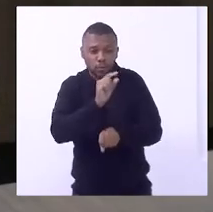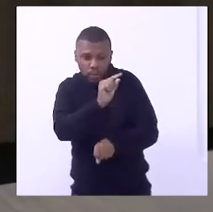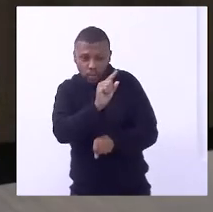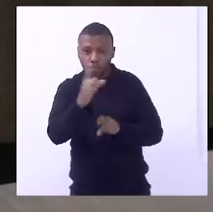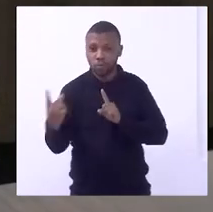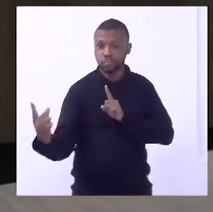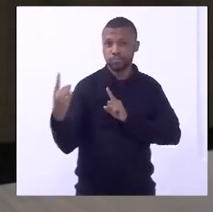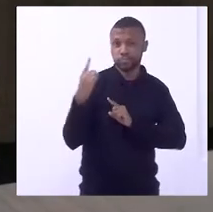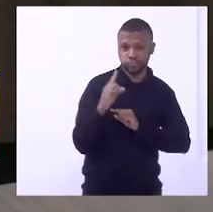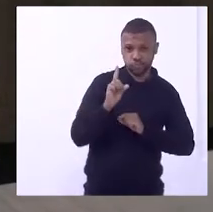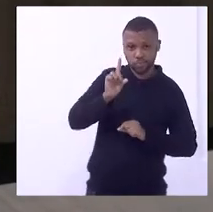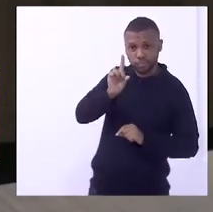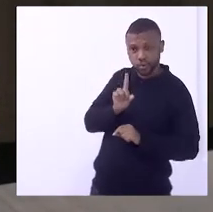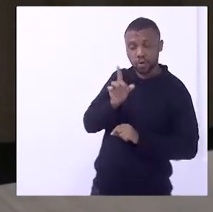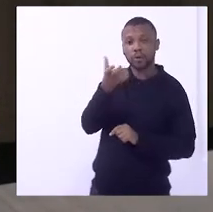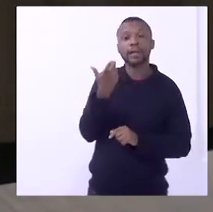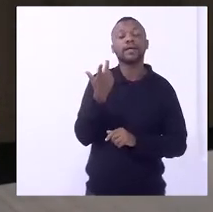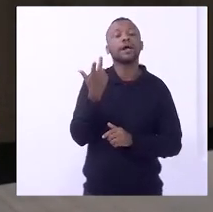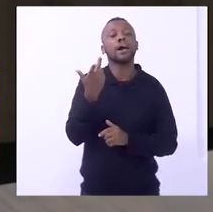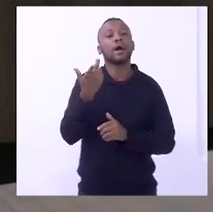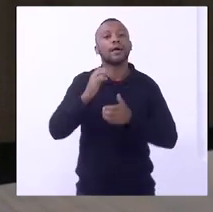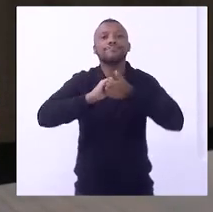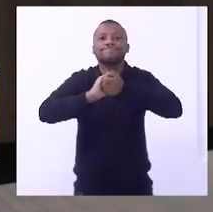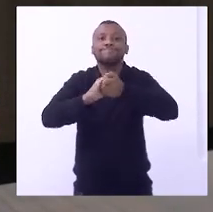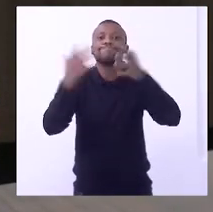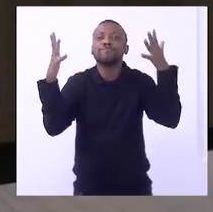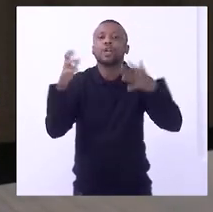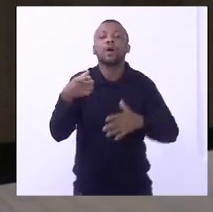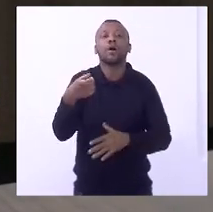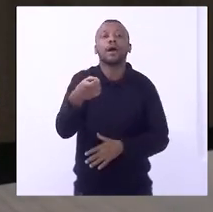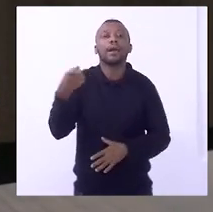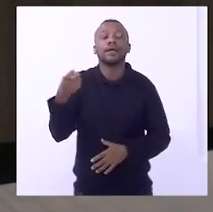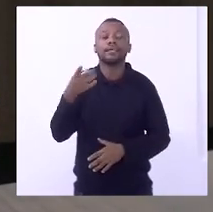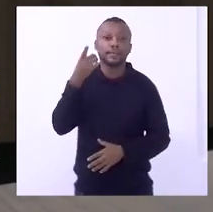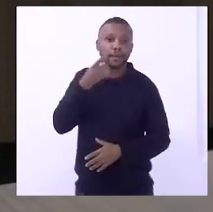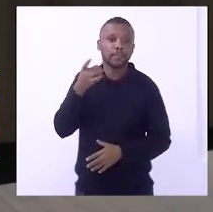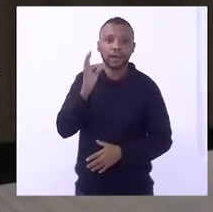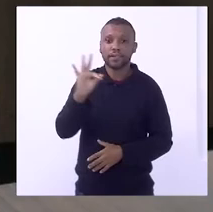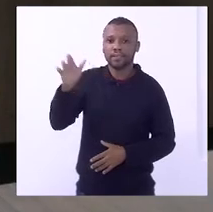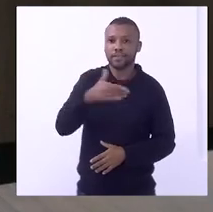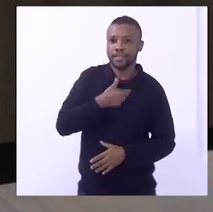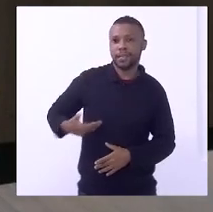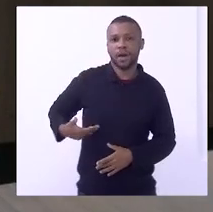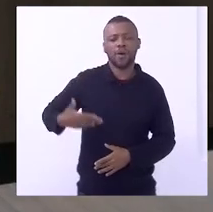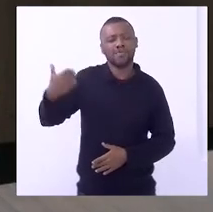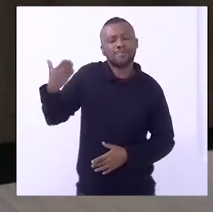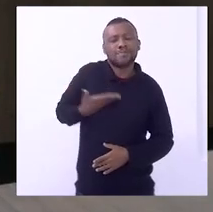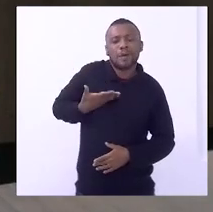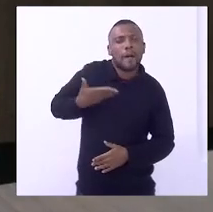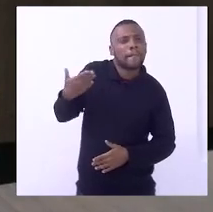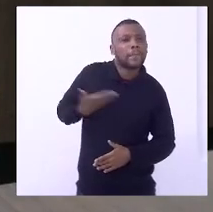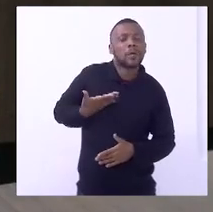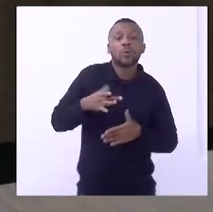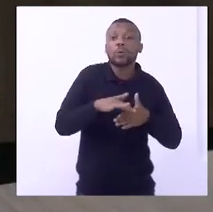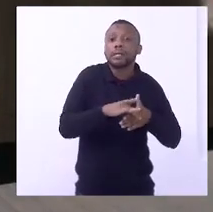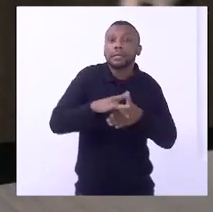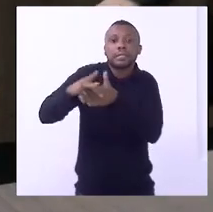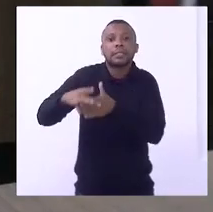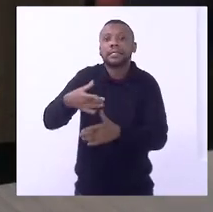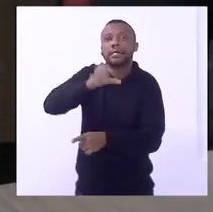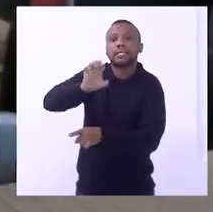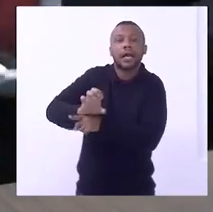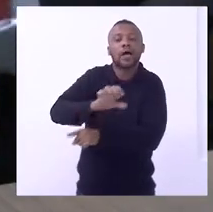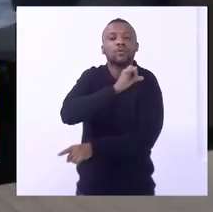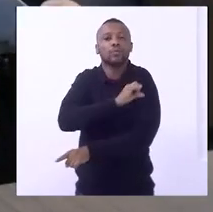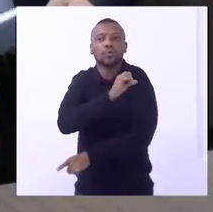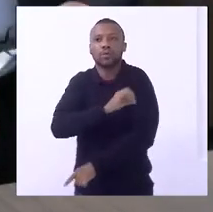aí, queria também saudar o ex-deputado federal, meu amigo, grande liderança desse estado, Sérgio